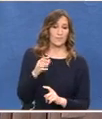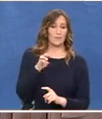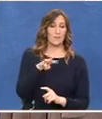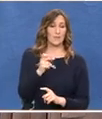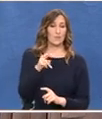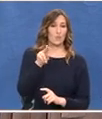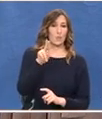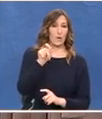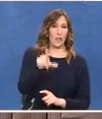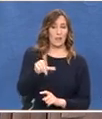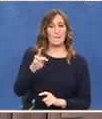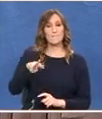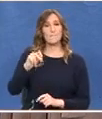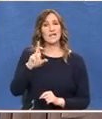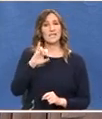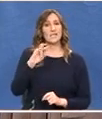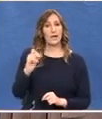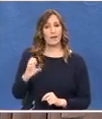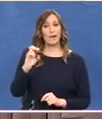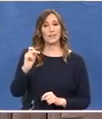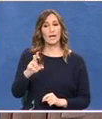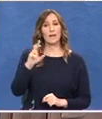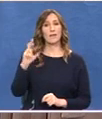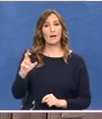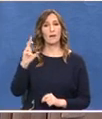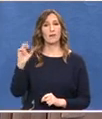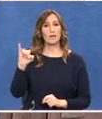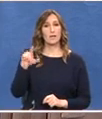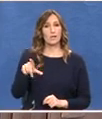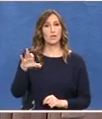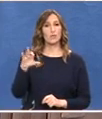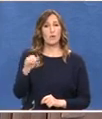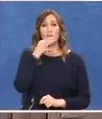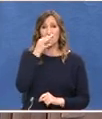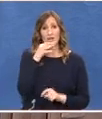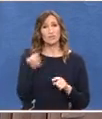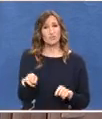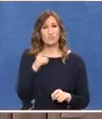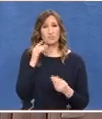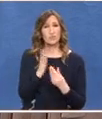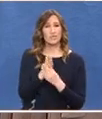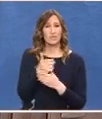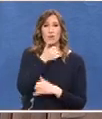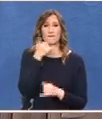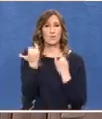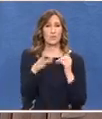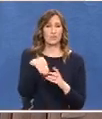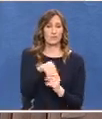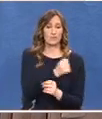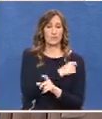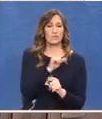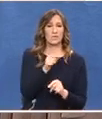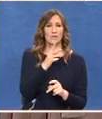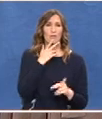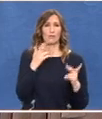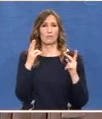Maria Carrilho, que se viu de facto, e falámos várias vezes aqui no nosso programa, sobre os vários processos de violência doméstica, mas também